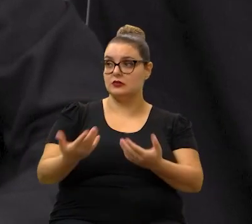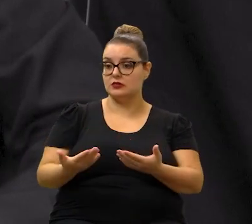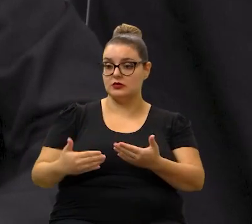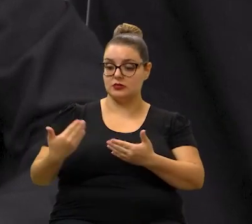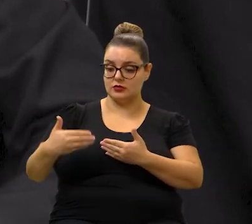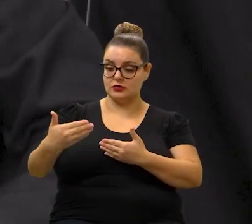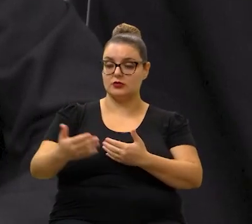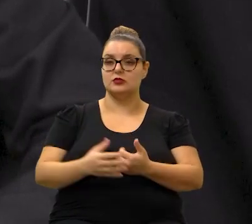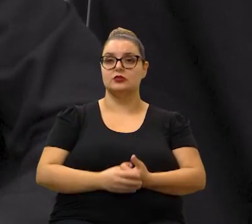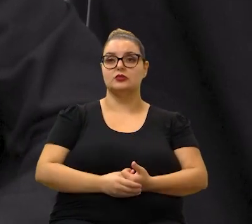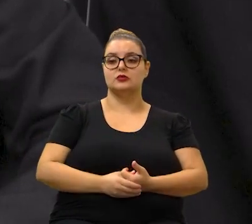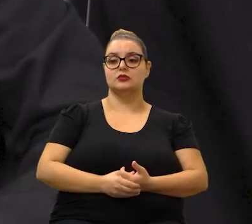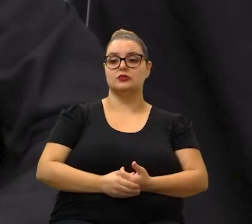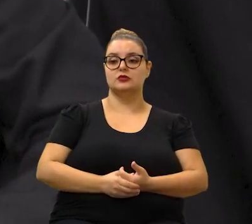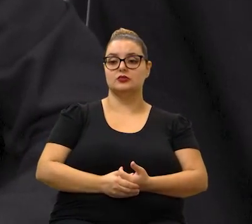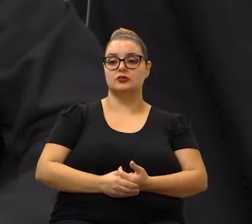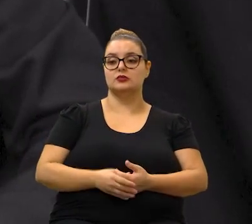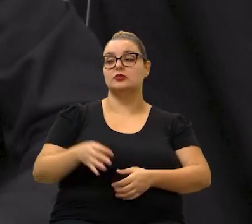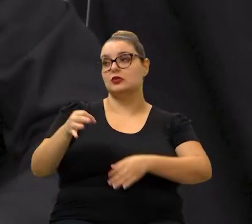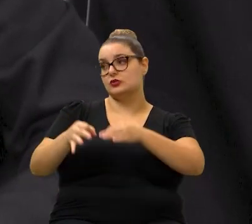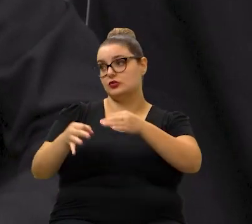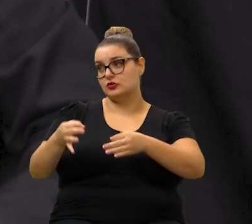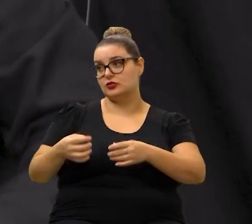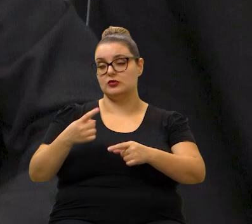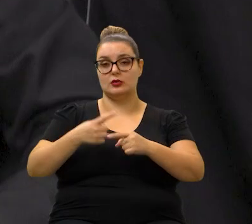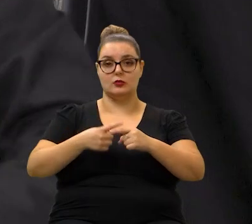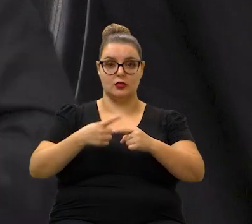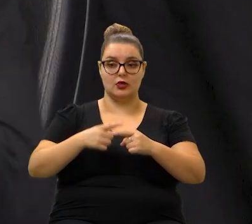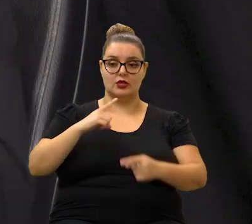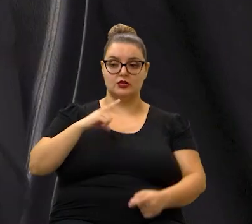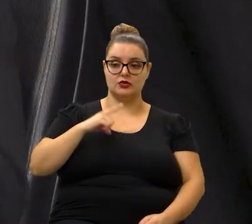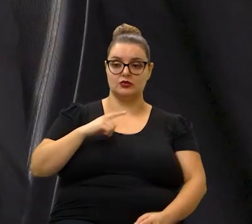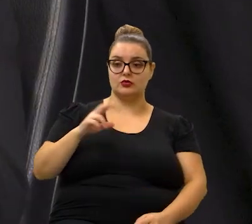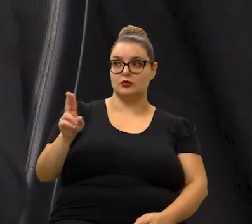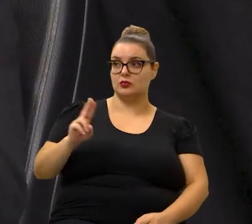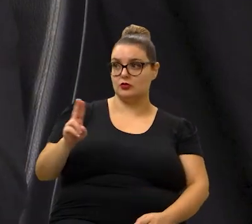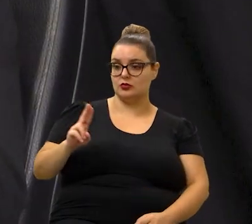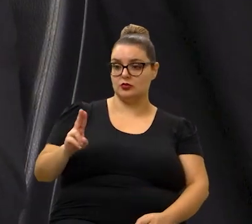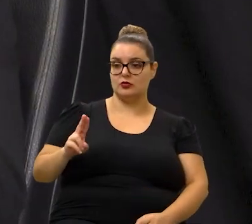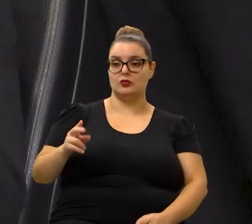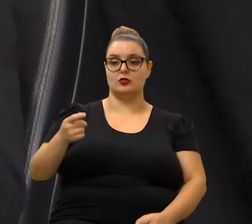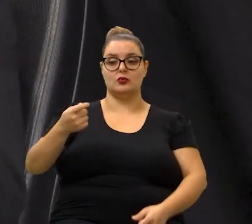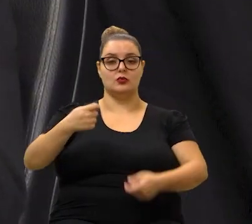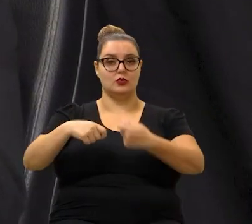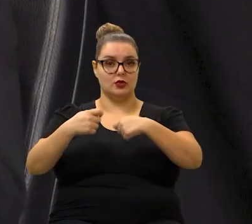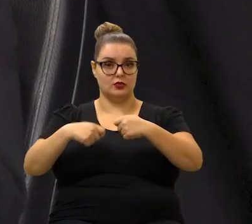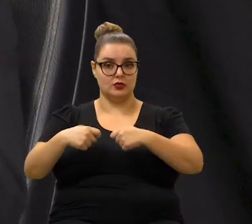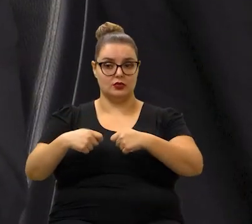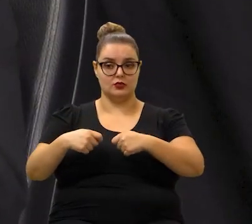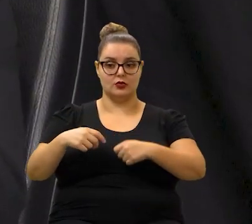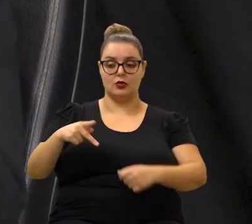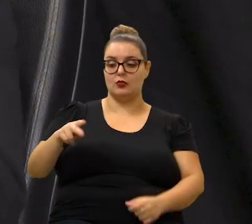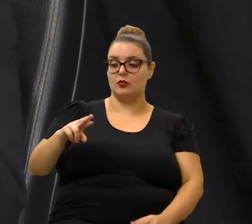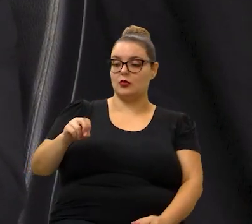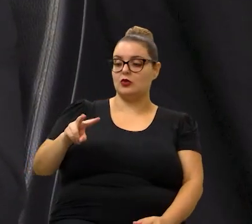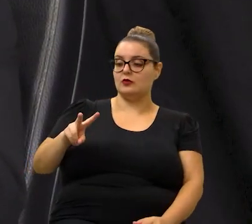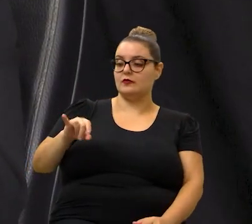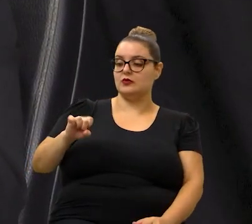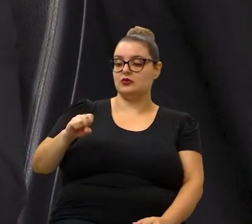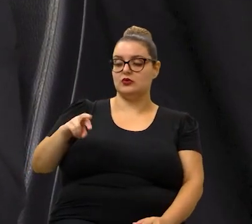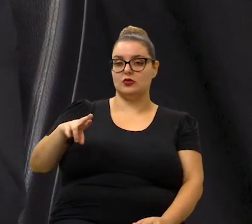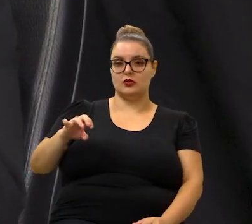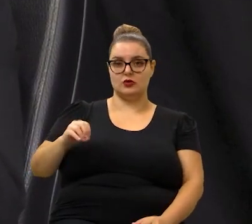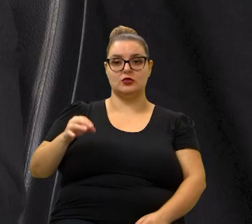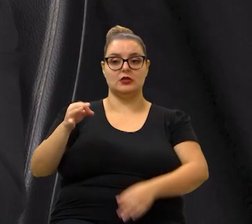através eh da justiça porque tivemos que nomear um administrador provisório na justiça